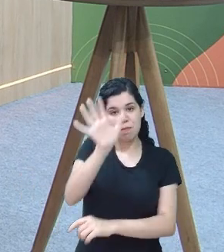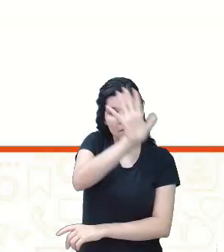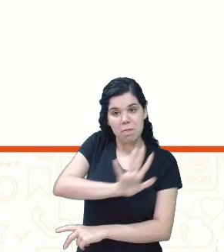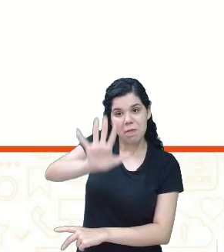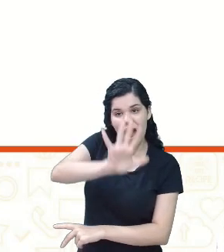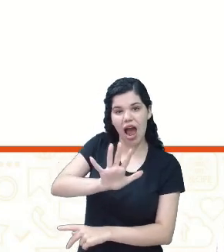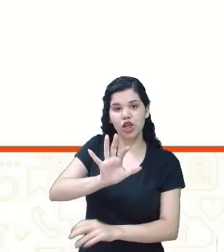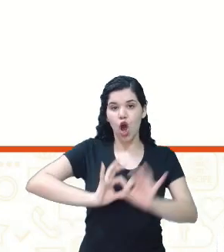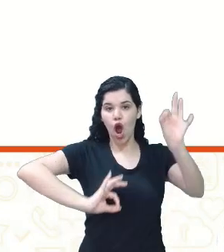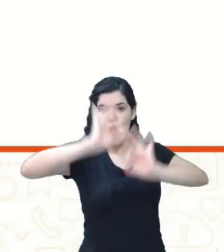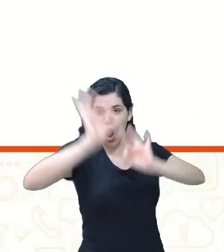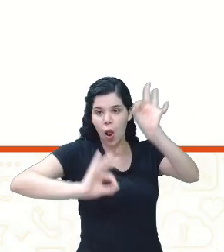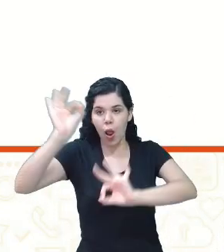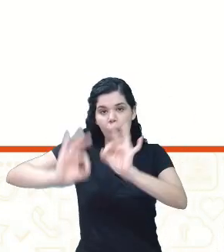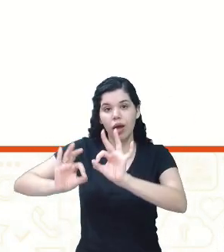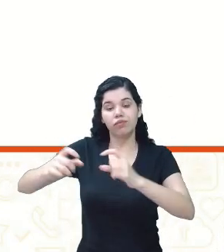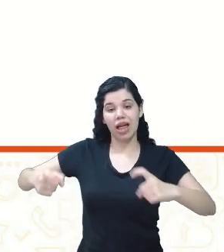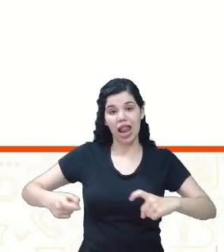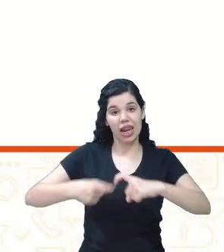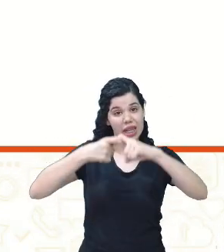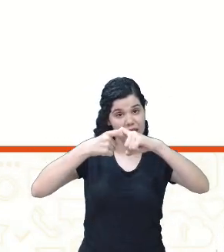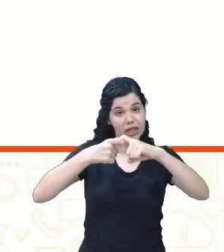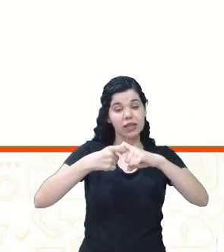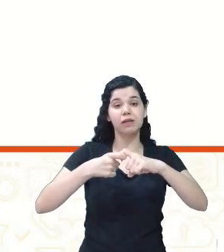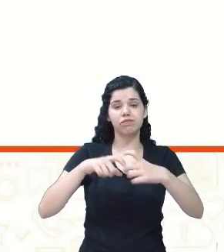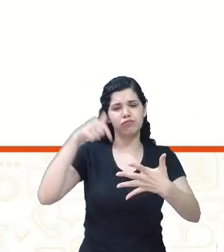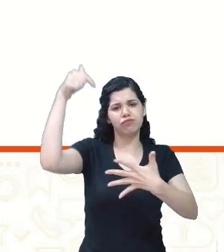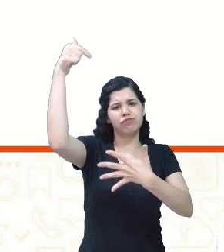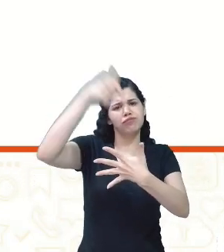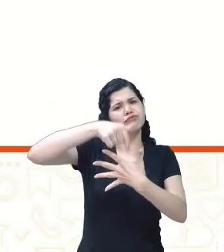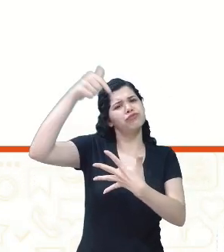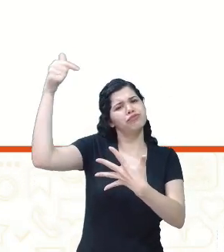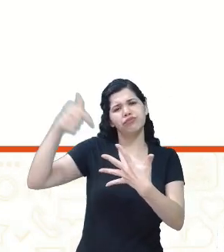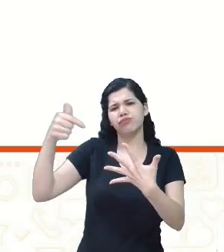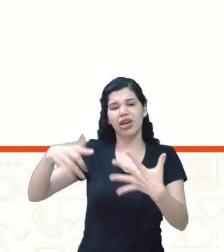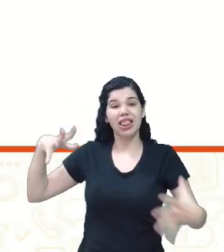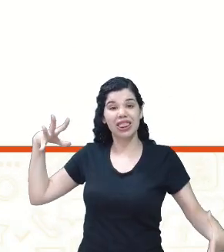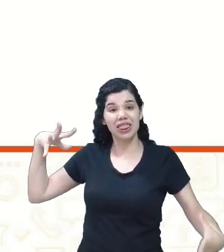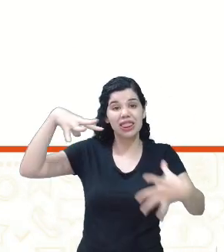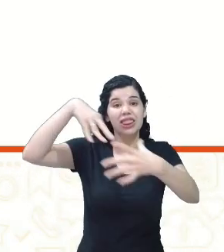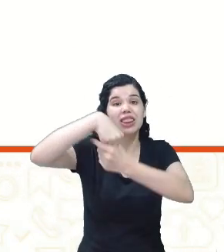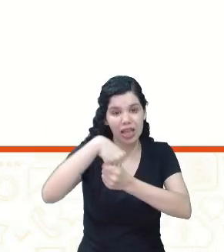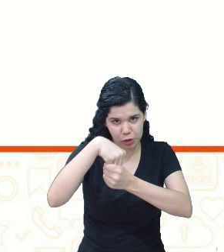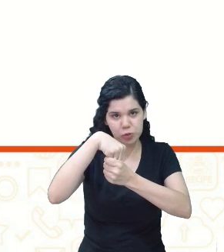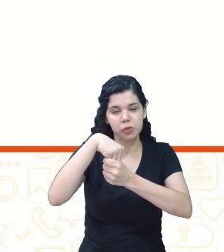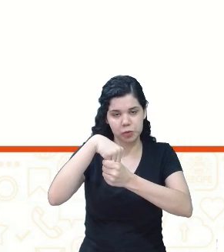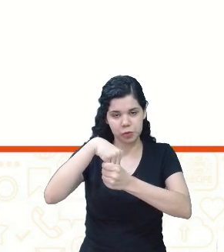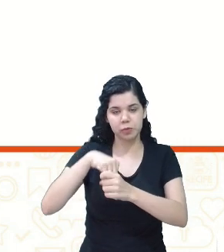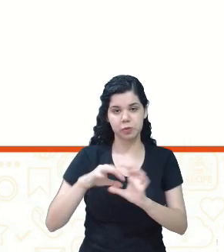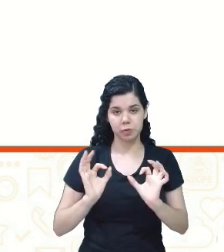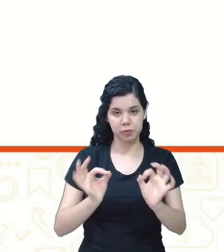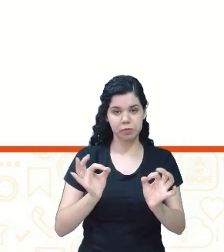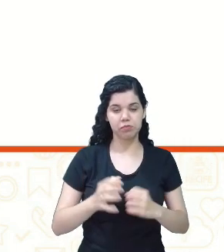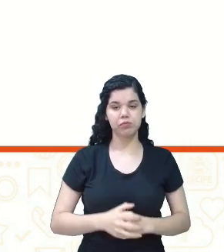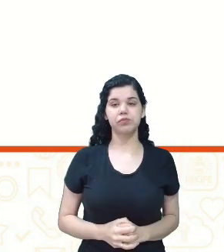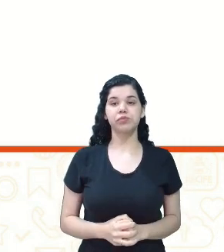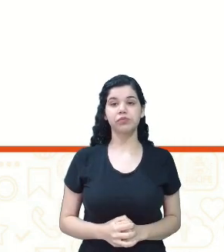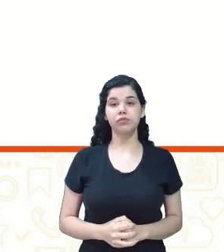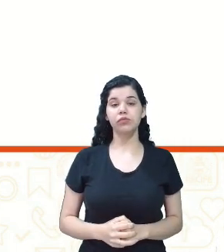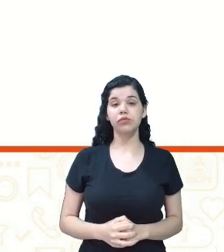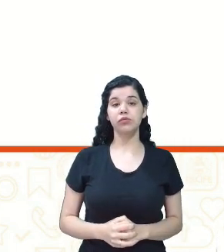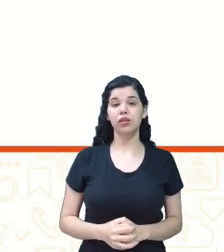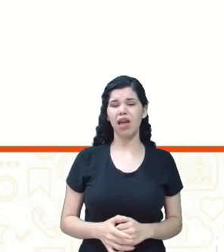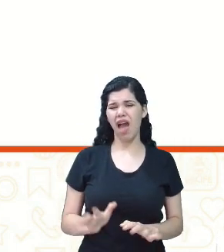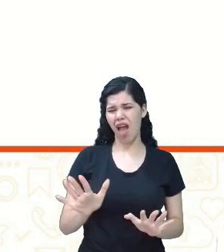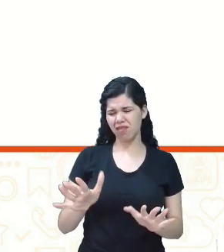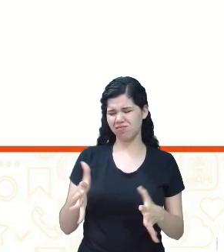da formatação, dos links, tudo isso faz parte do hipertexto. Parece ser uma